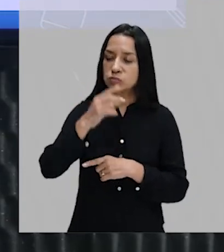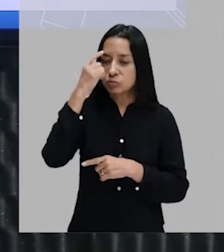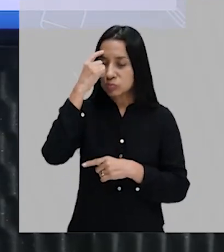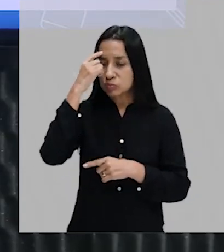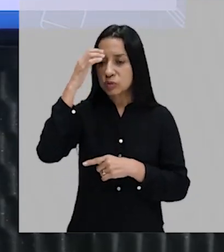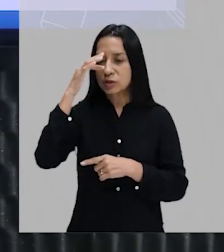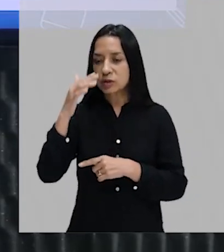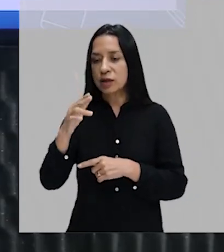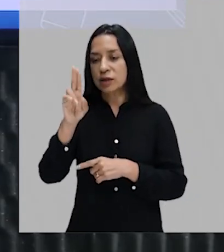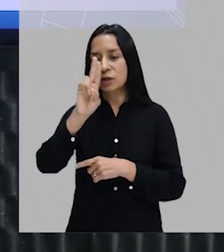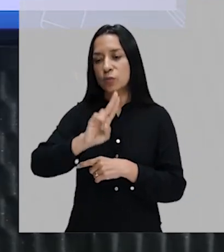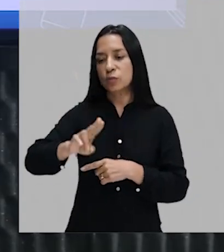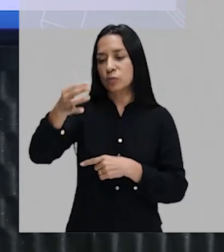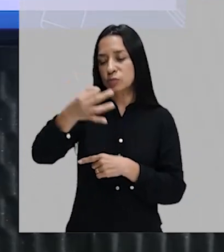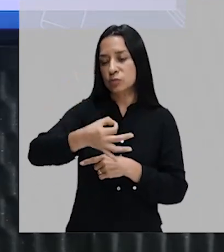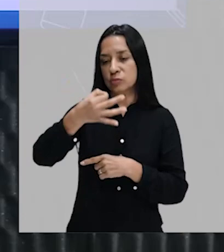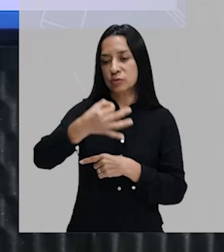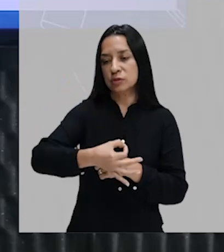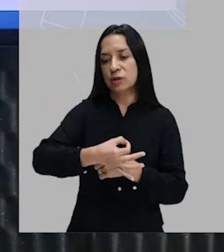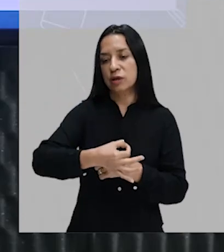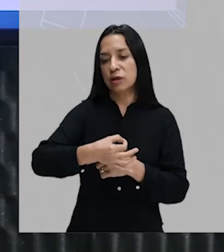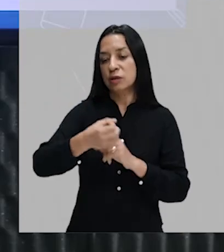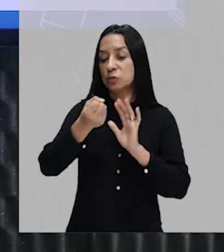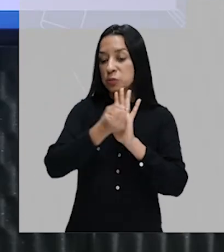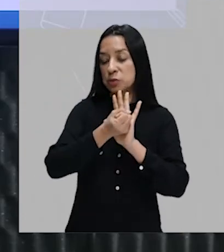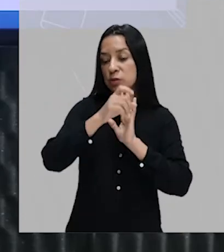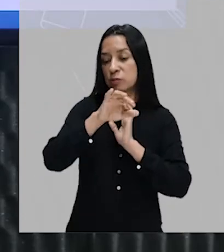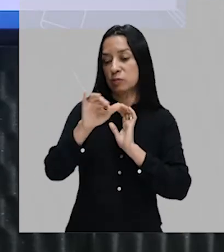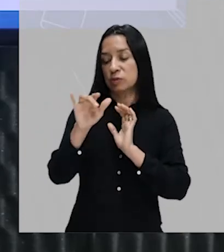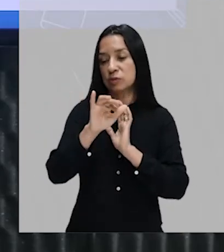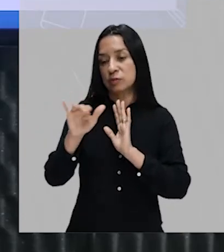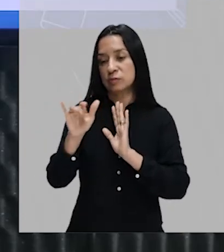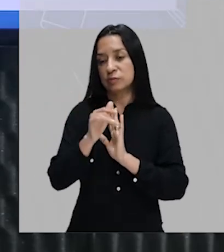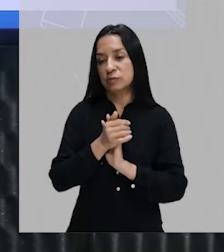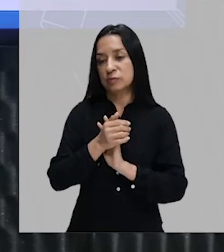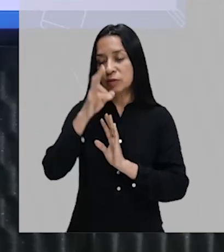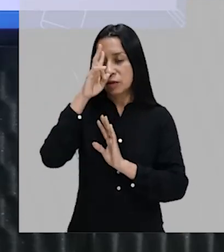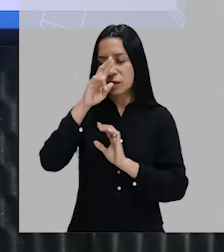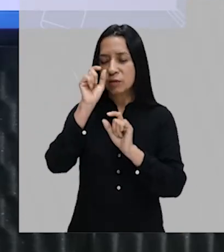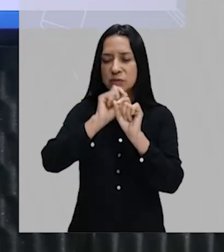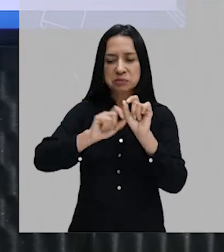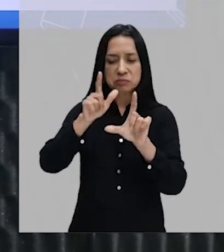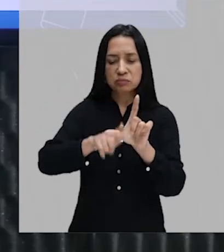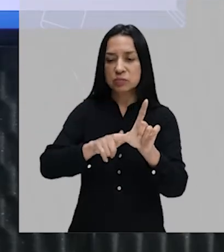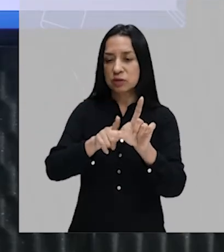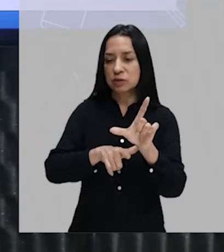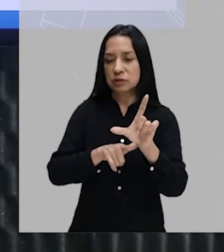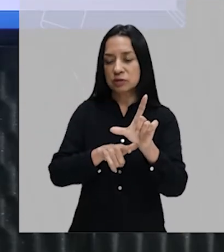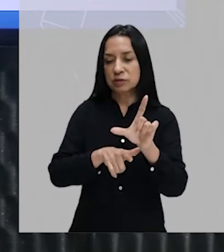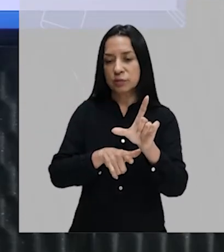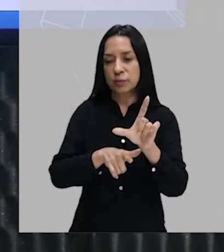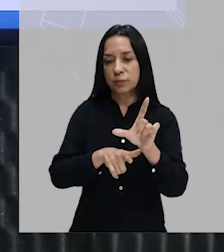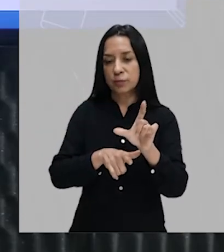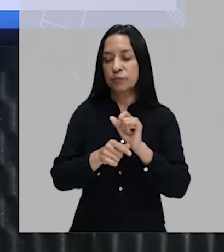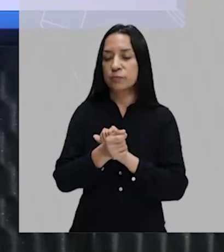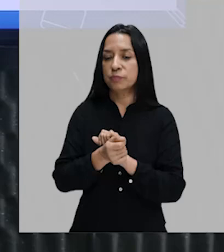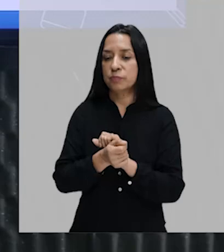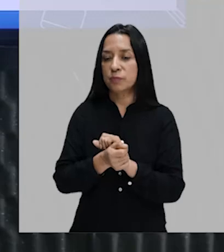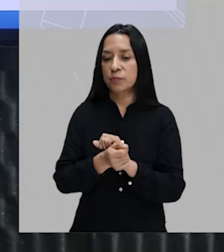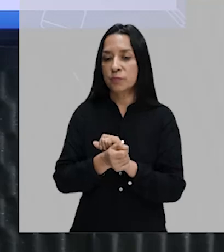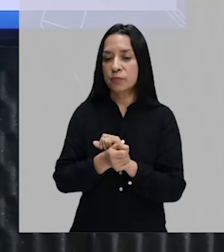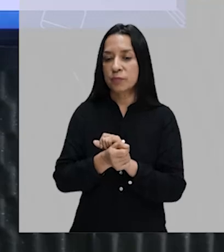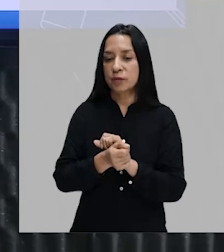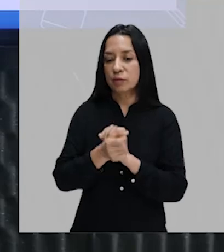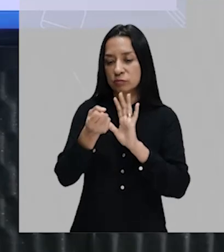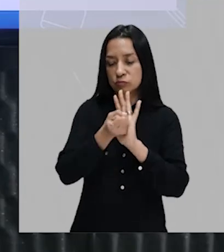o uso adequado desses signos ortográficos. Quando se fala de ortografia, se lembra logo de letras, tá? Então, signos